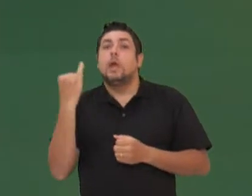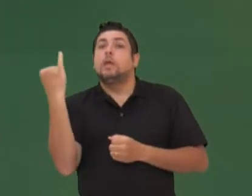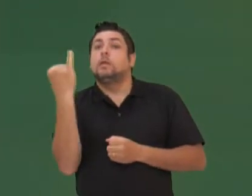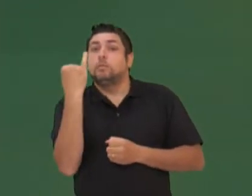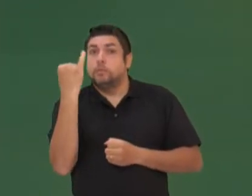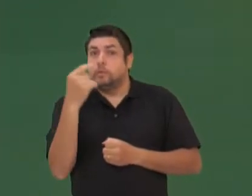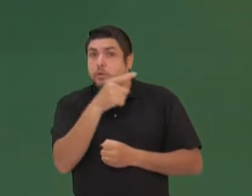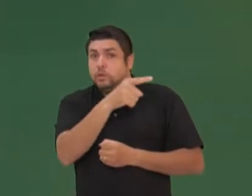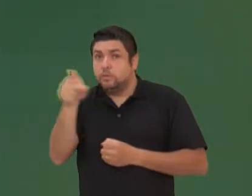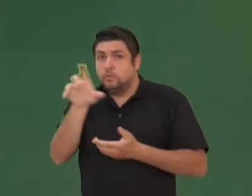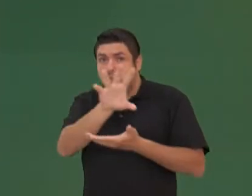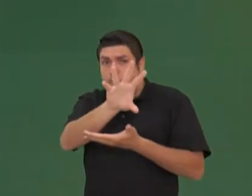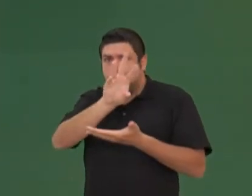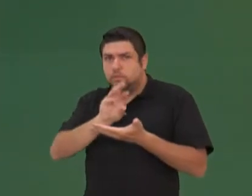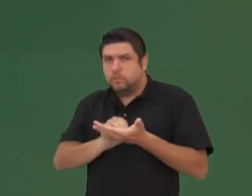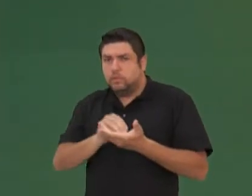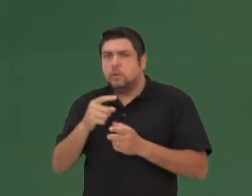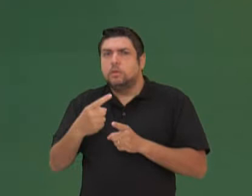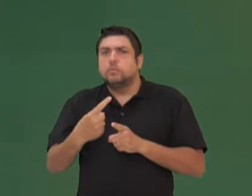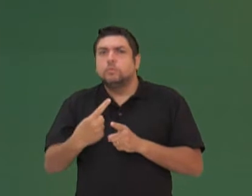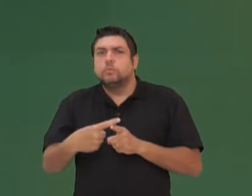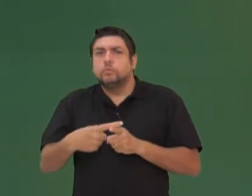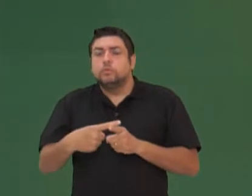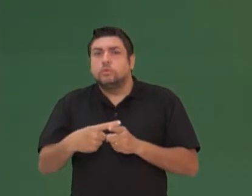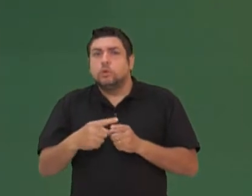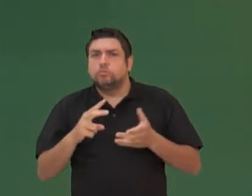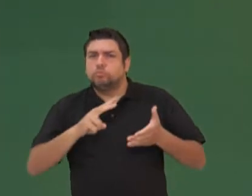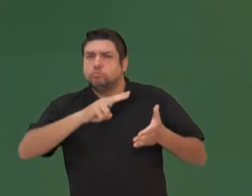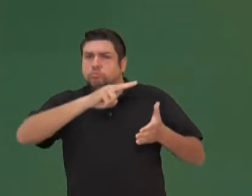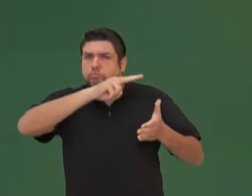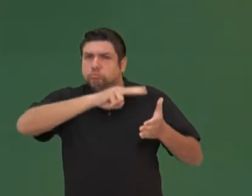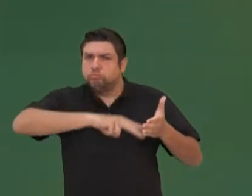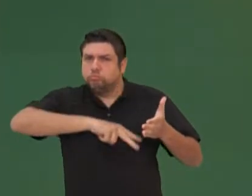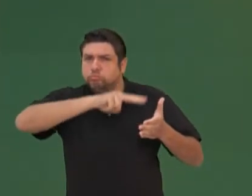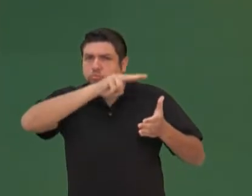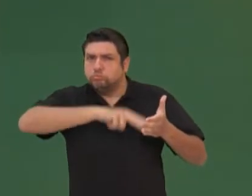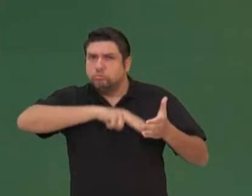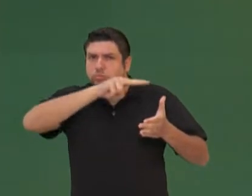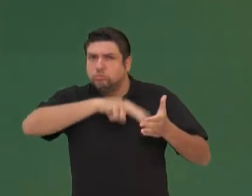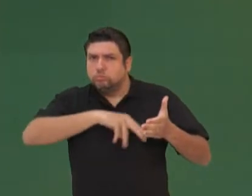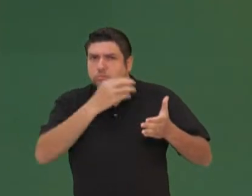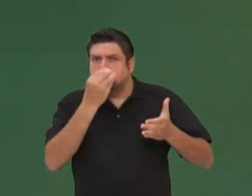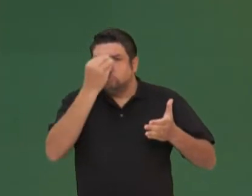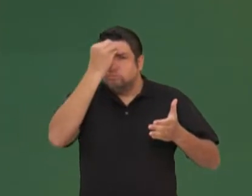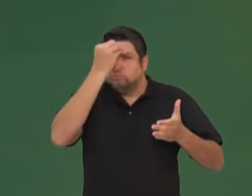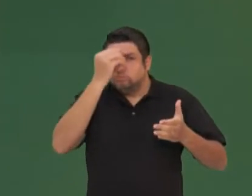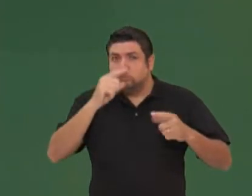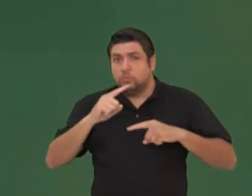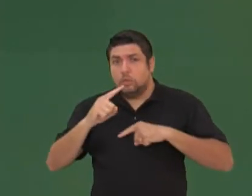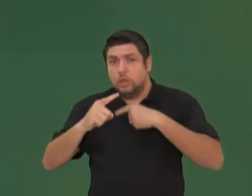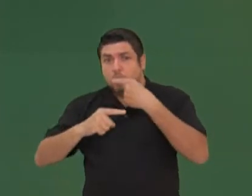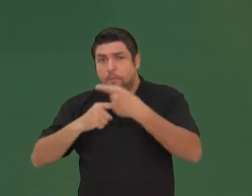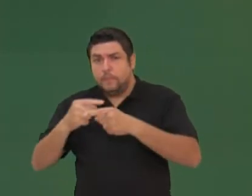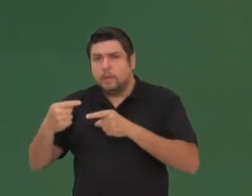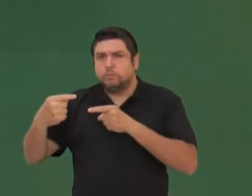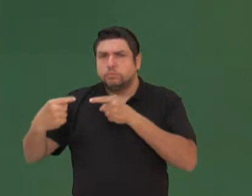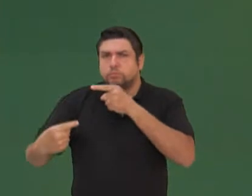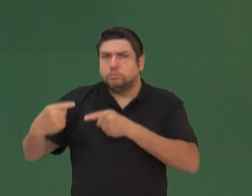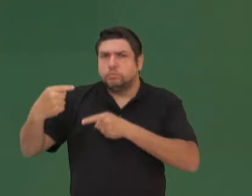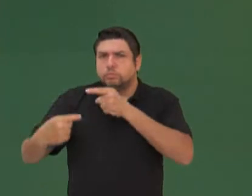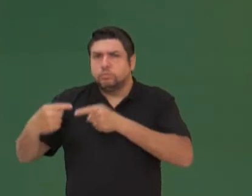registro? Para que vocês tenham essas anotações para sempre observá-las, recorrer a elas para as discussões e reflexões